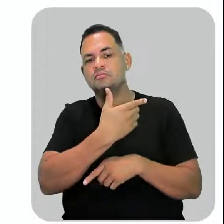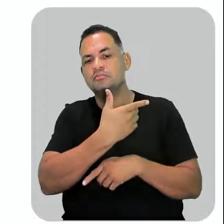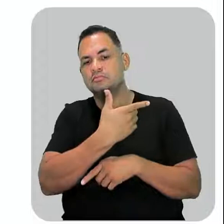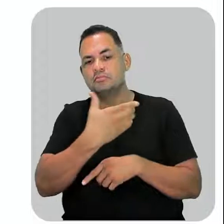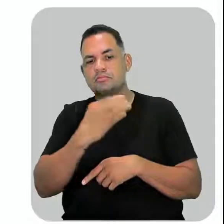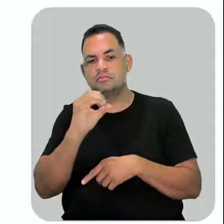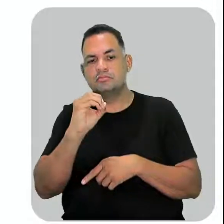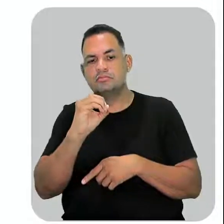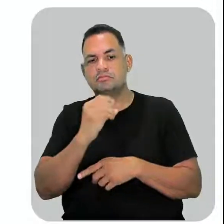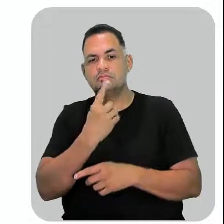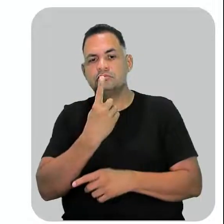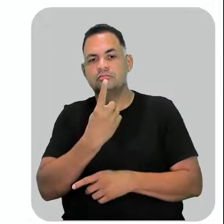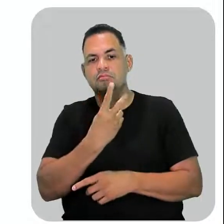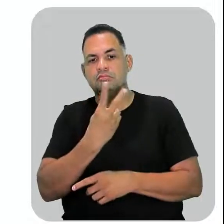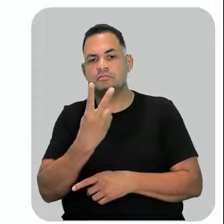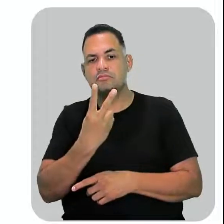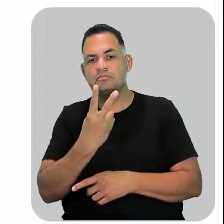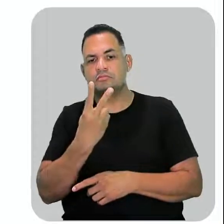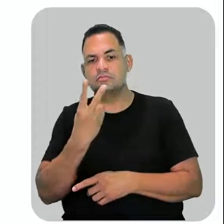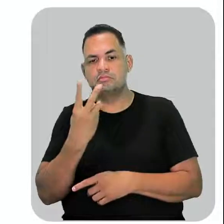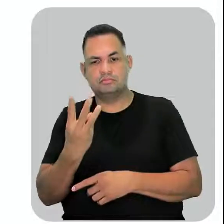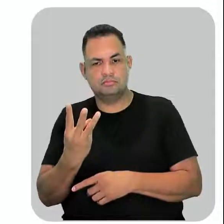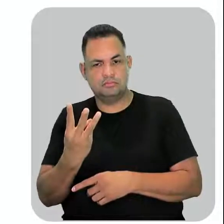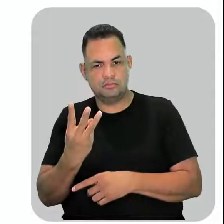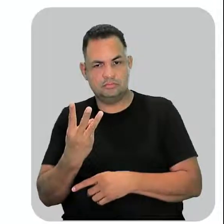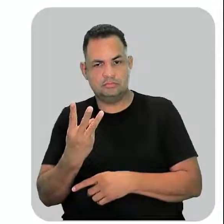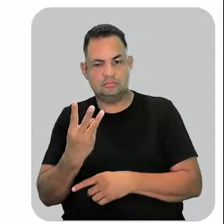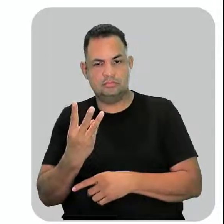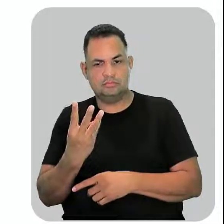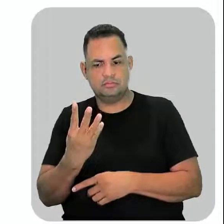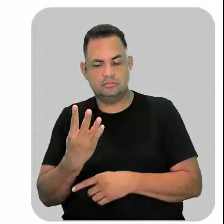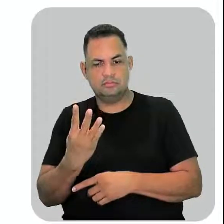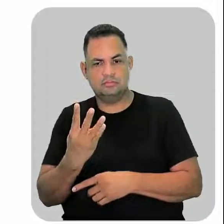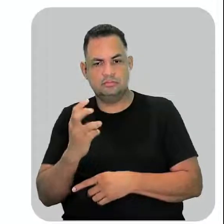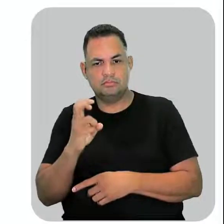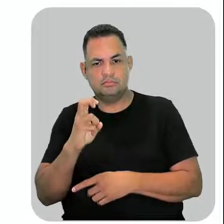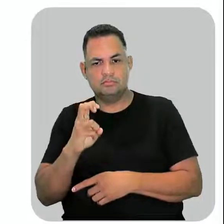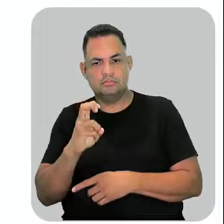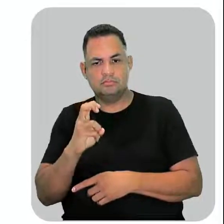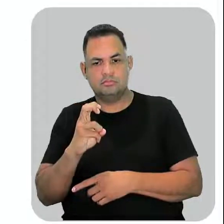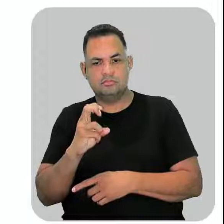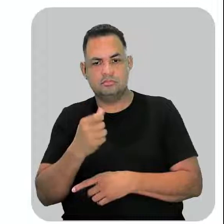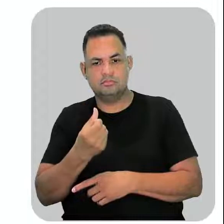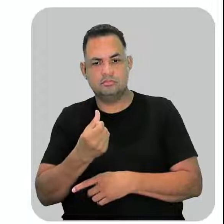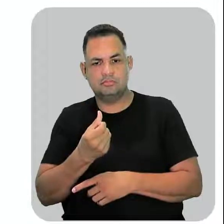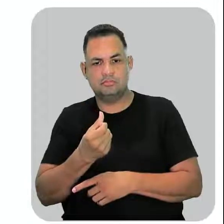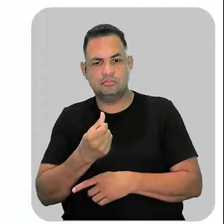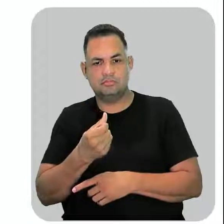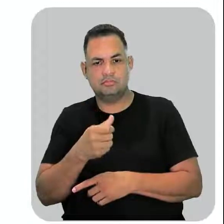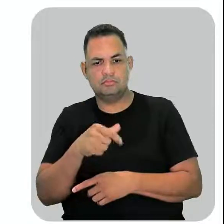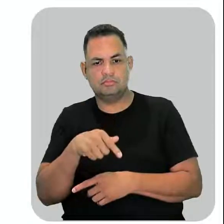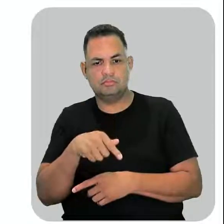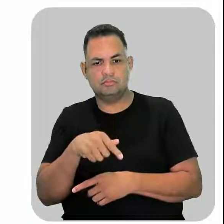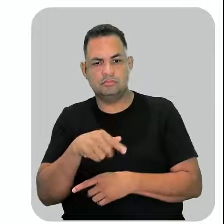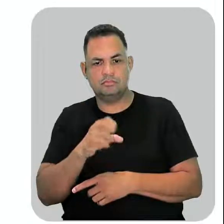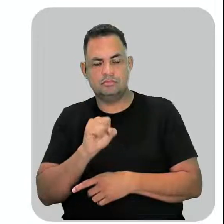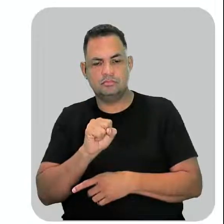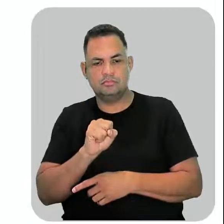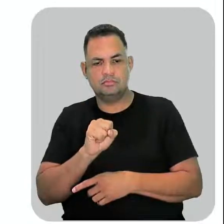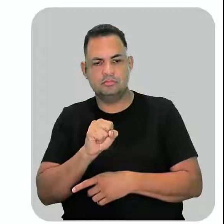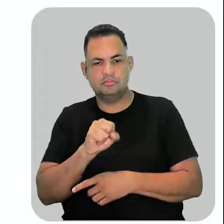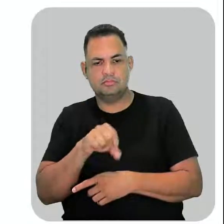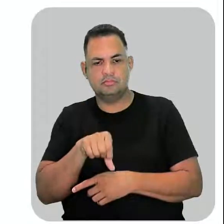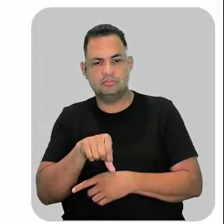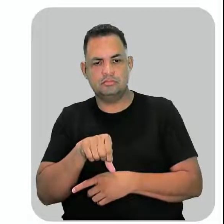ó, 1, 2, 3, 4, 5, 6, 7,